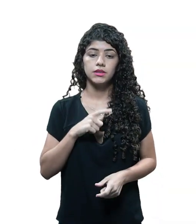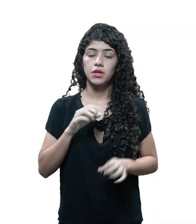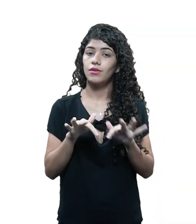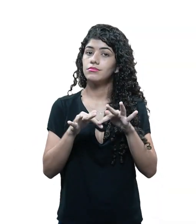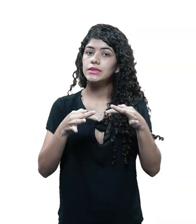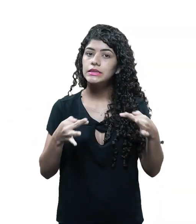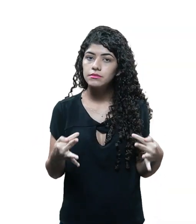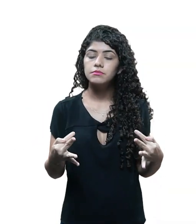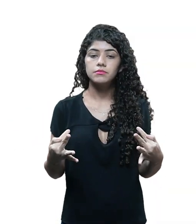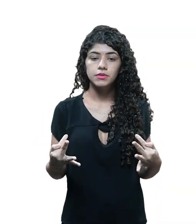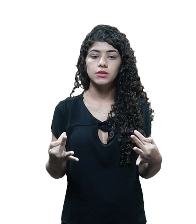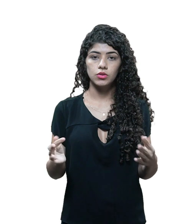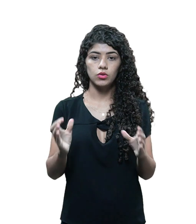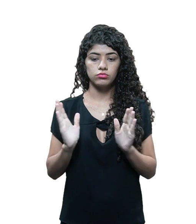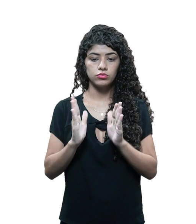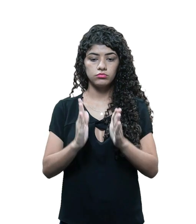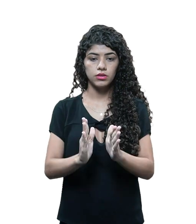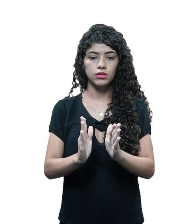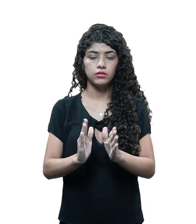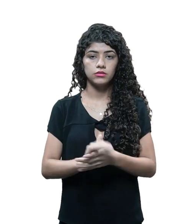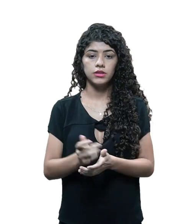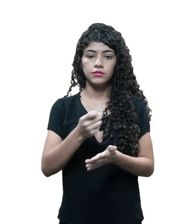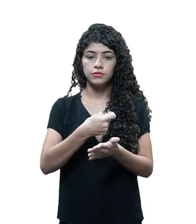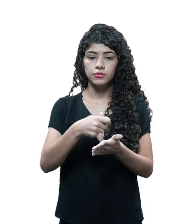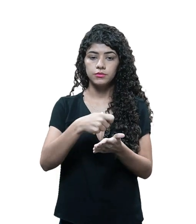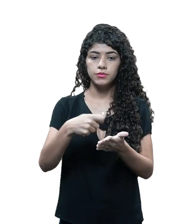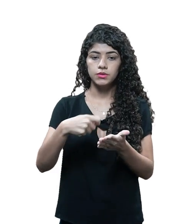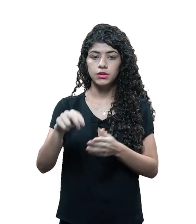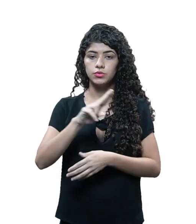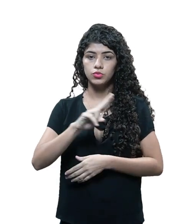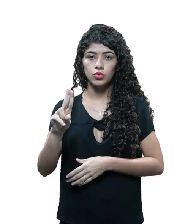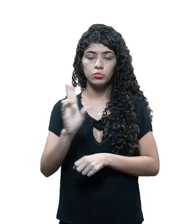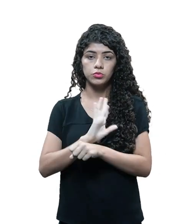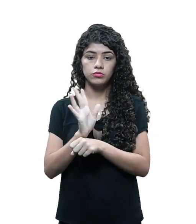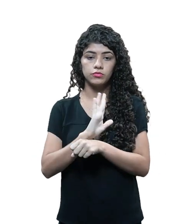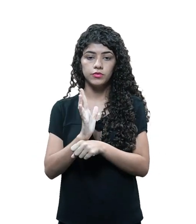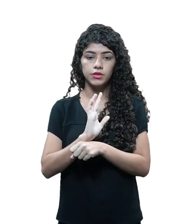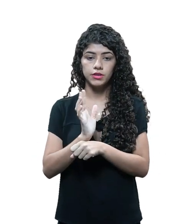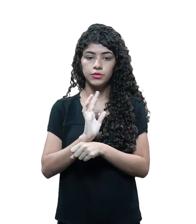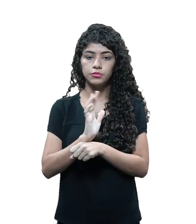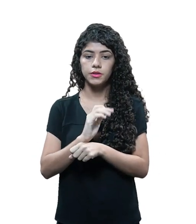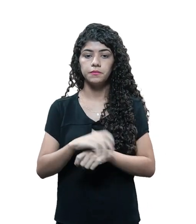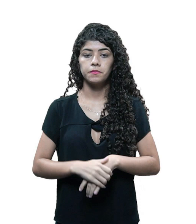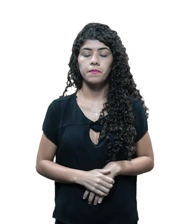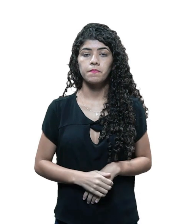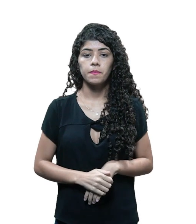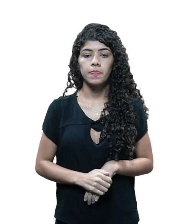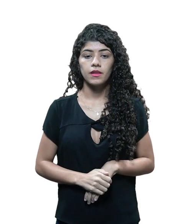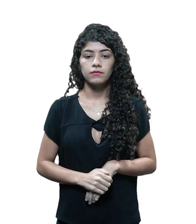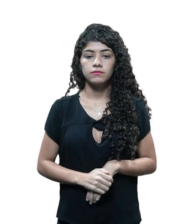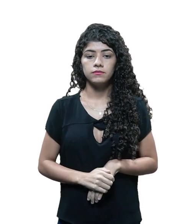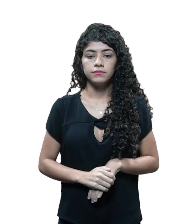Sims, vejam que é bem simples, tudo centralizado por quem foi escrito. O nome do filme ali em caixa alta